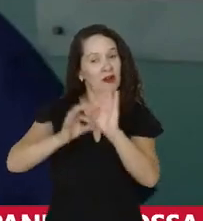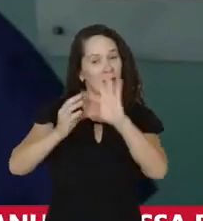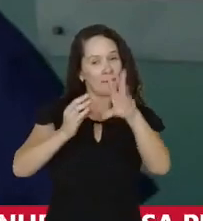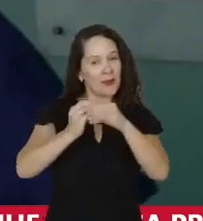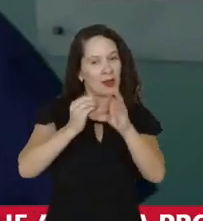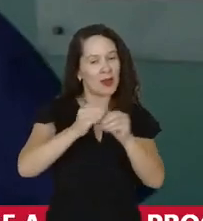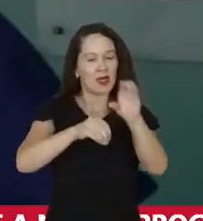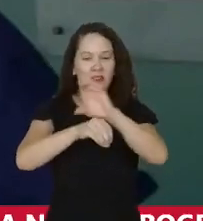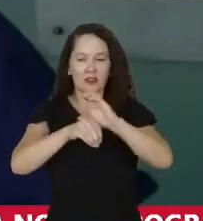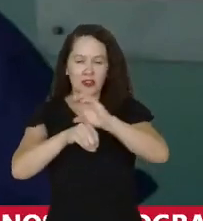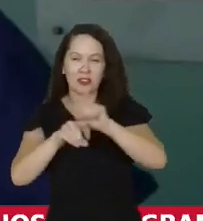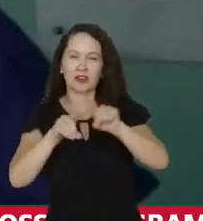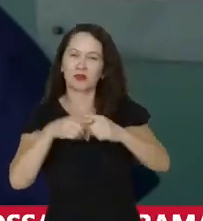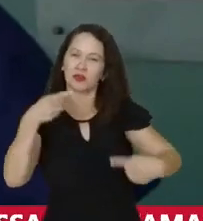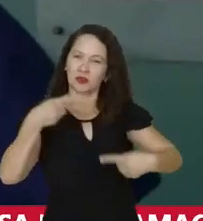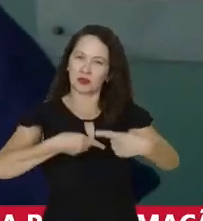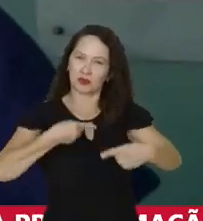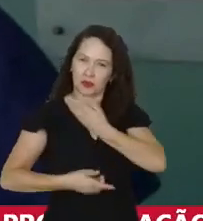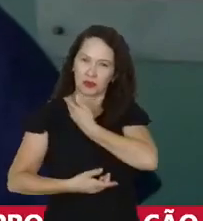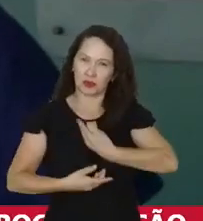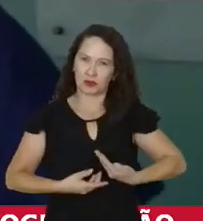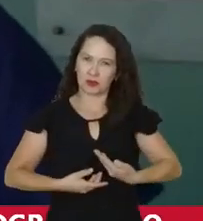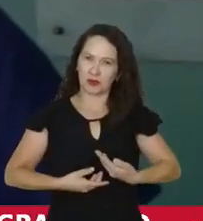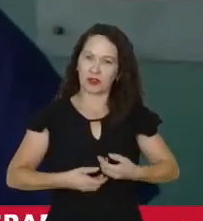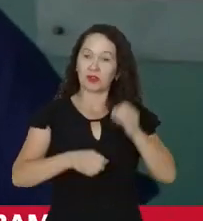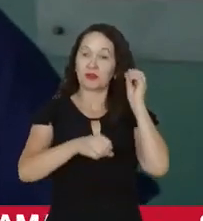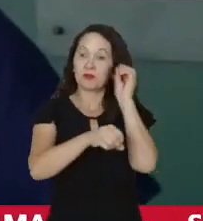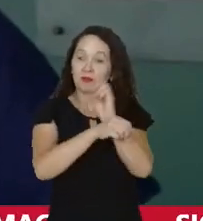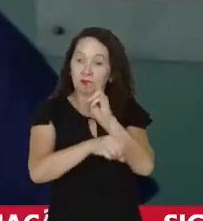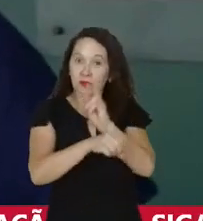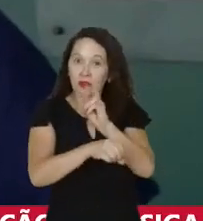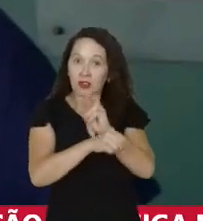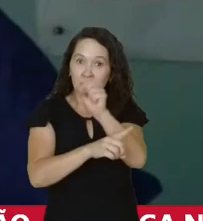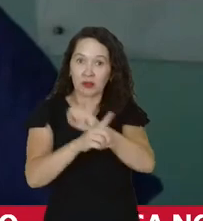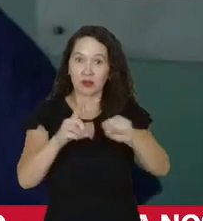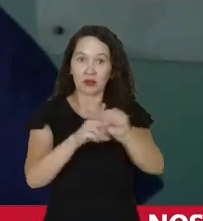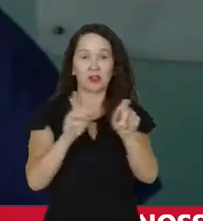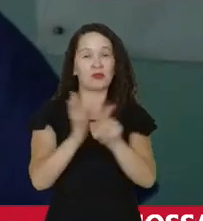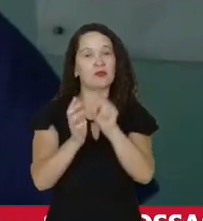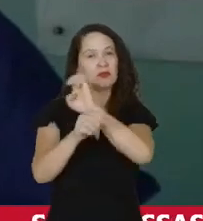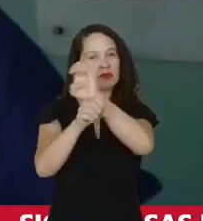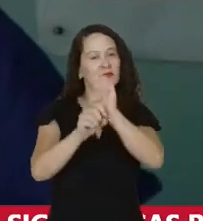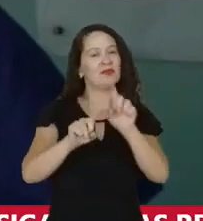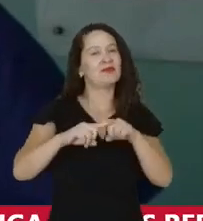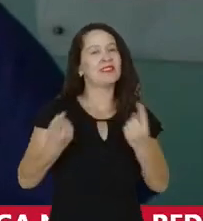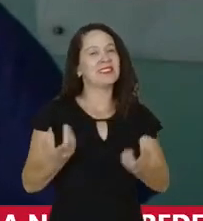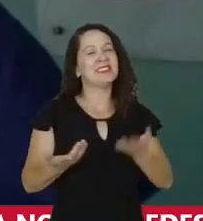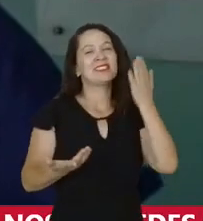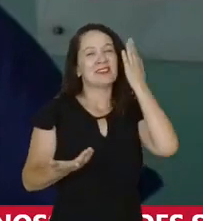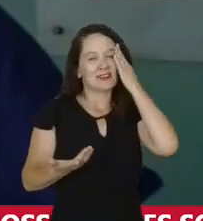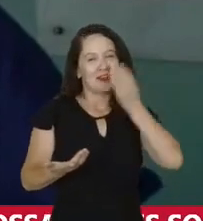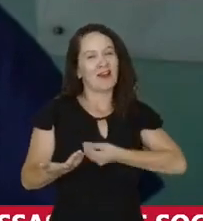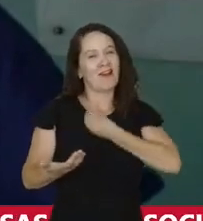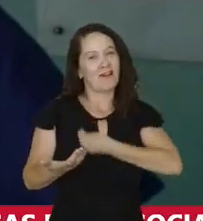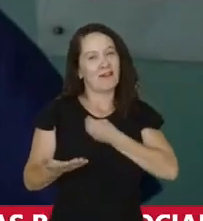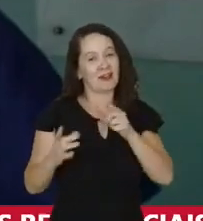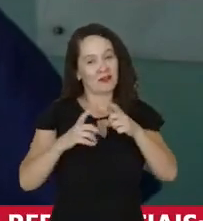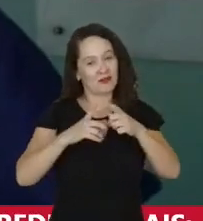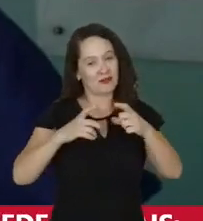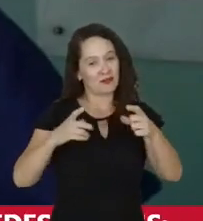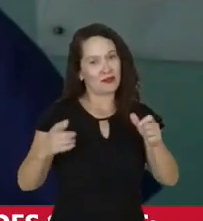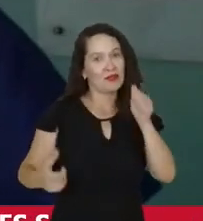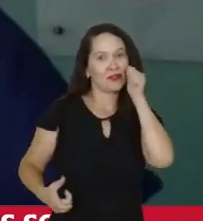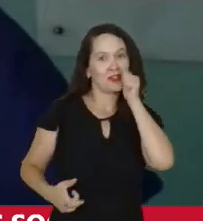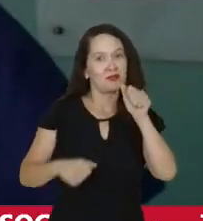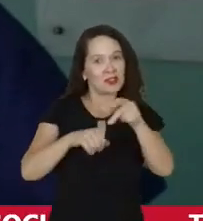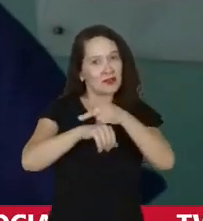de construção de políticas públicas, de reivindicação de proteção social do Estado, mas a gente sabe que a vida da grande maioria das